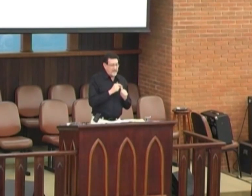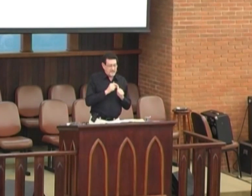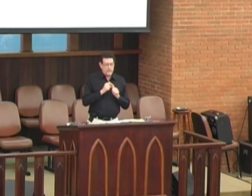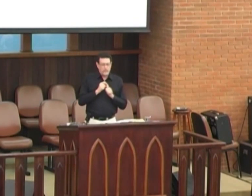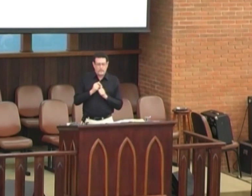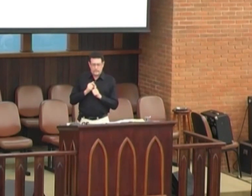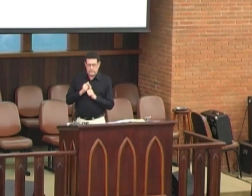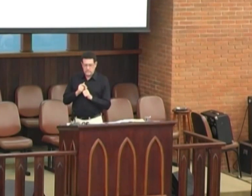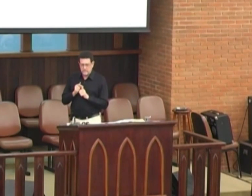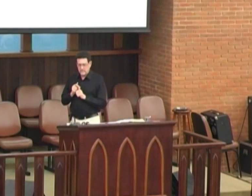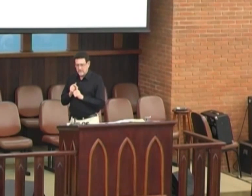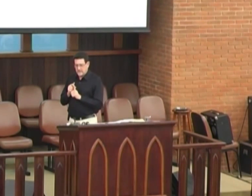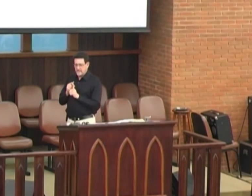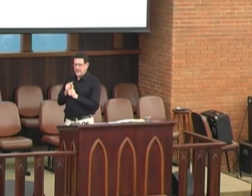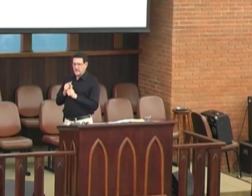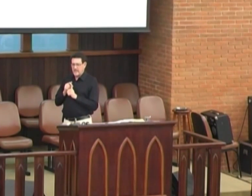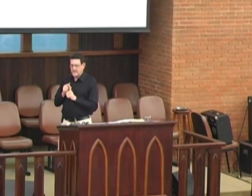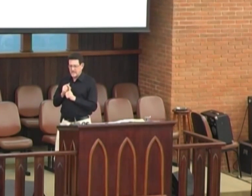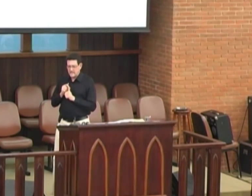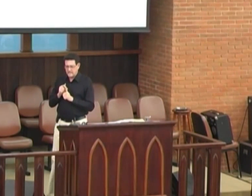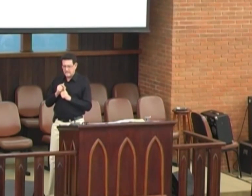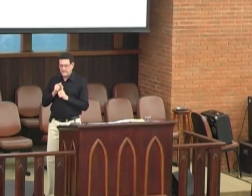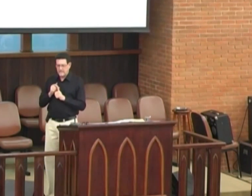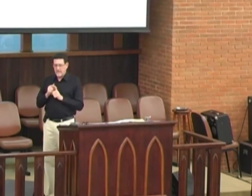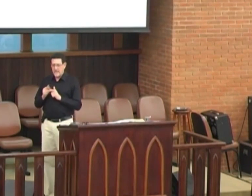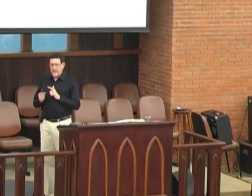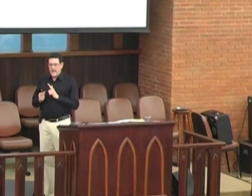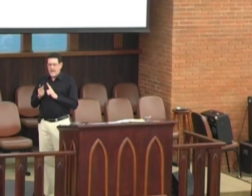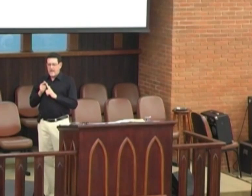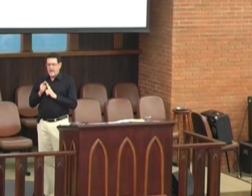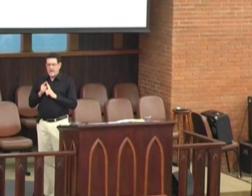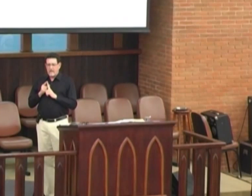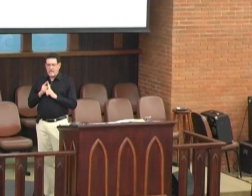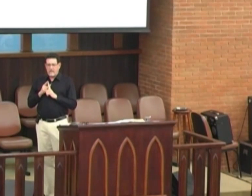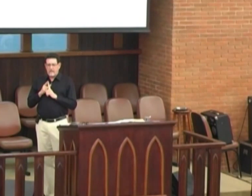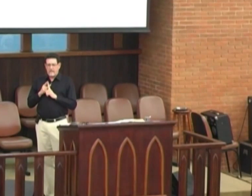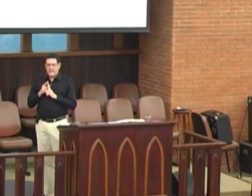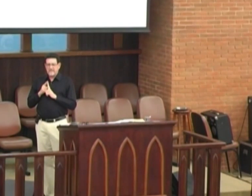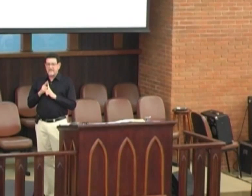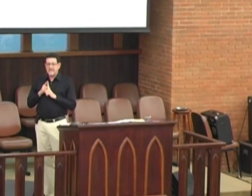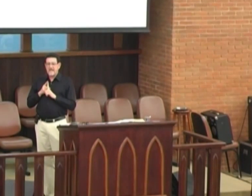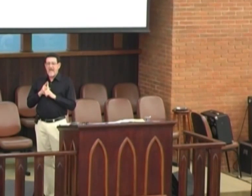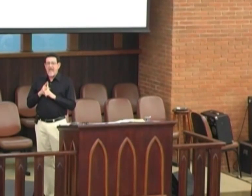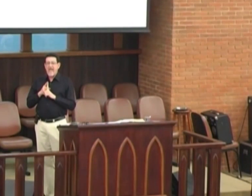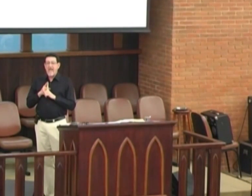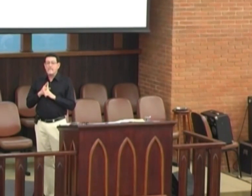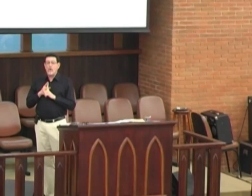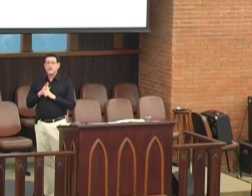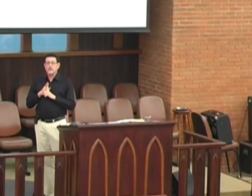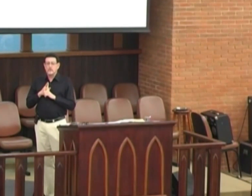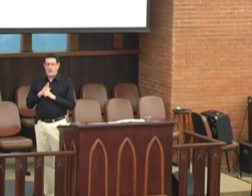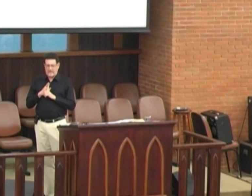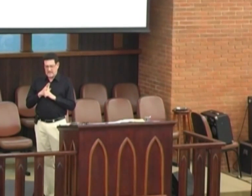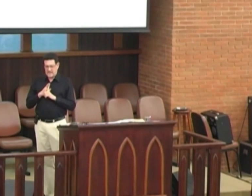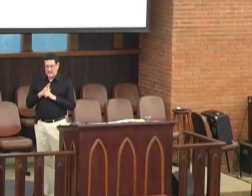Ele tem um atributo de inteligência. Precisa ter